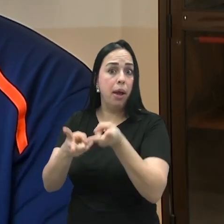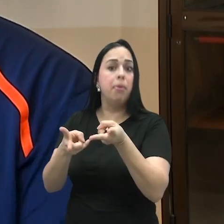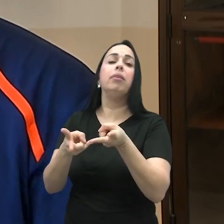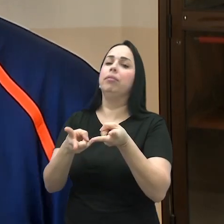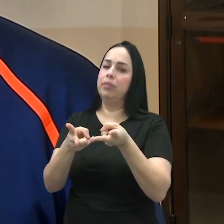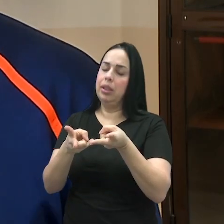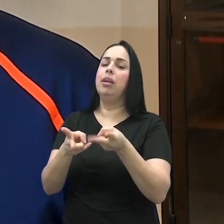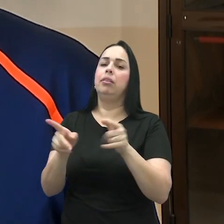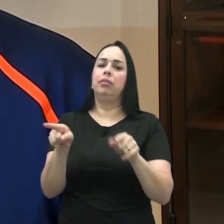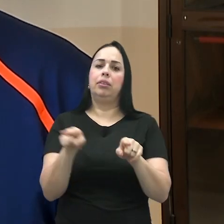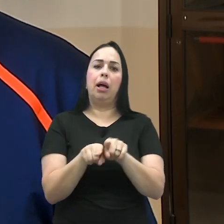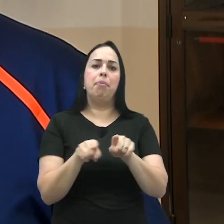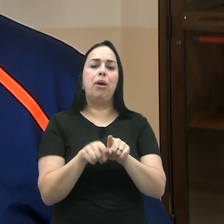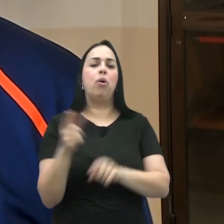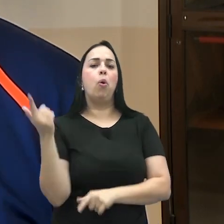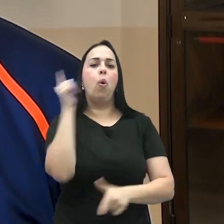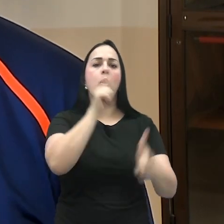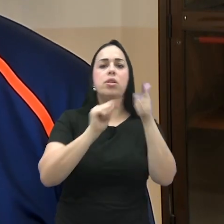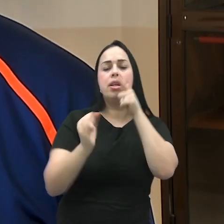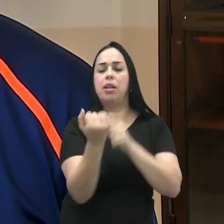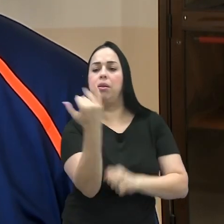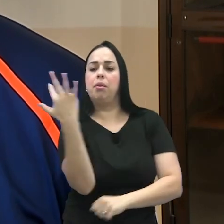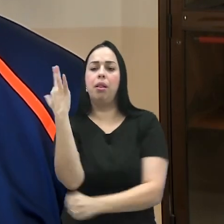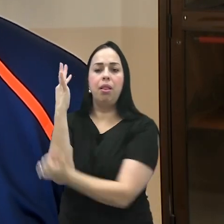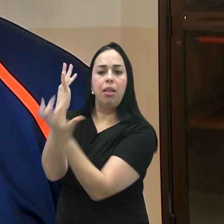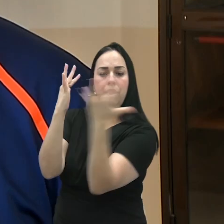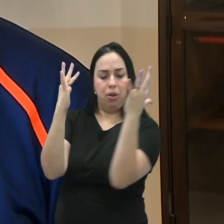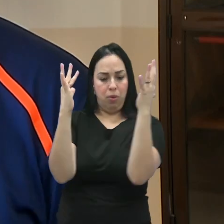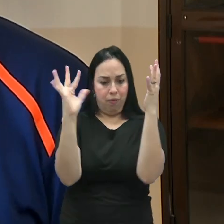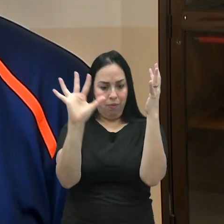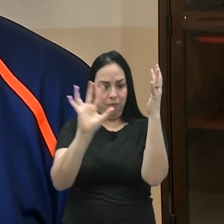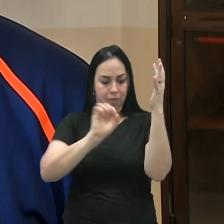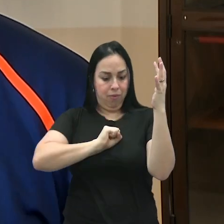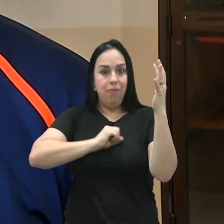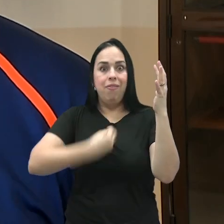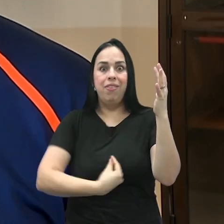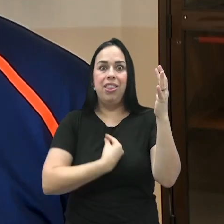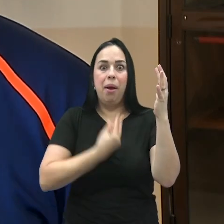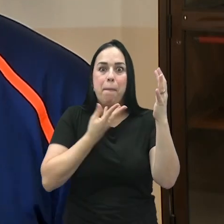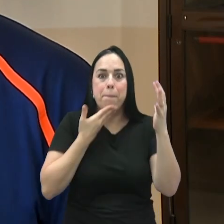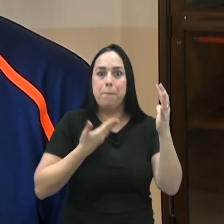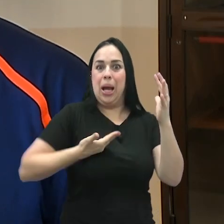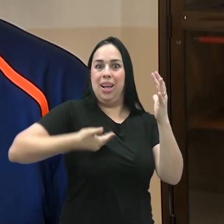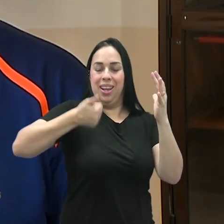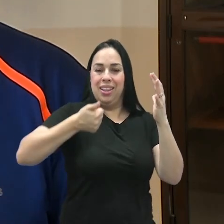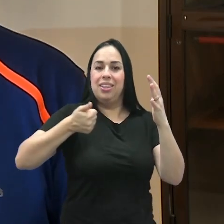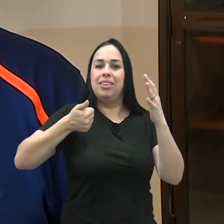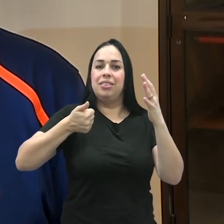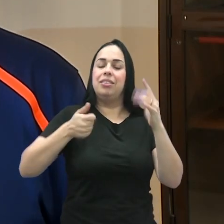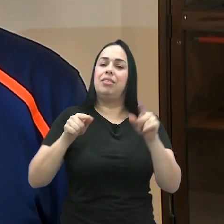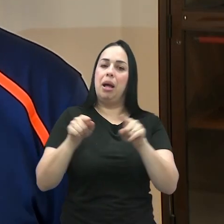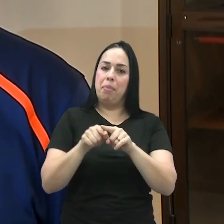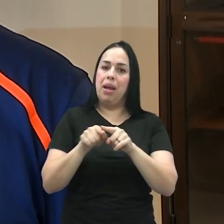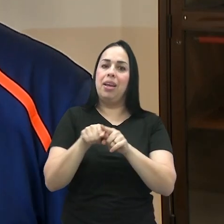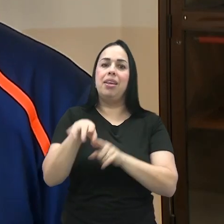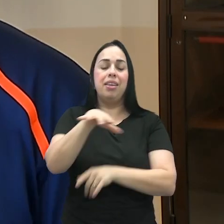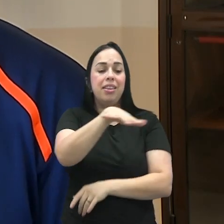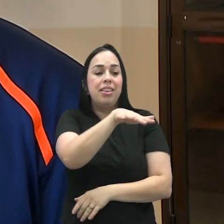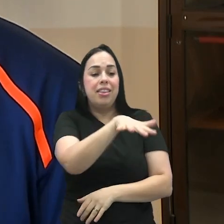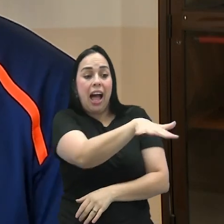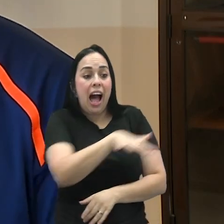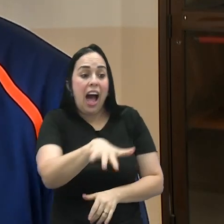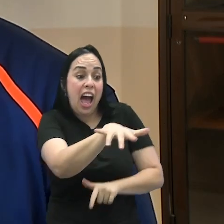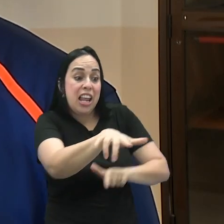meio ambiente, você tem uma urbanização melhor, uma qualidade de vida melhor e também para o mundo dos negócios, porque